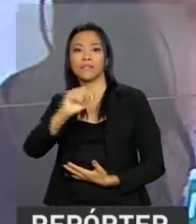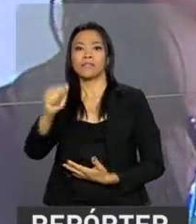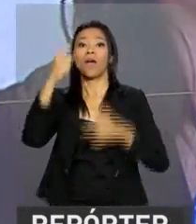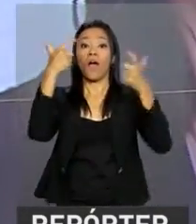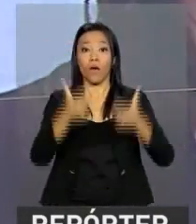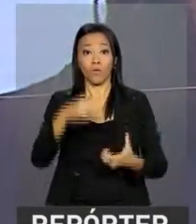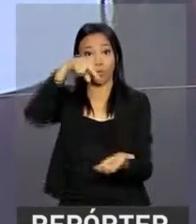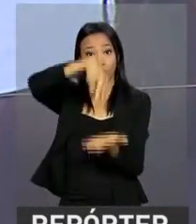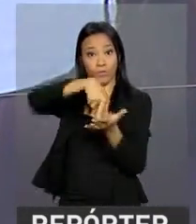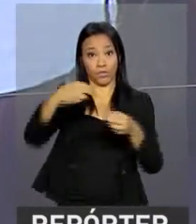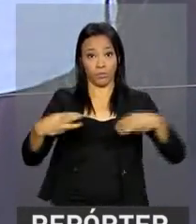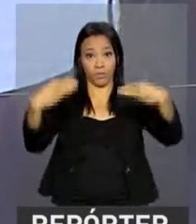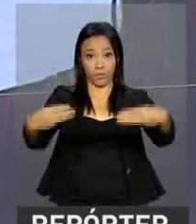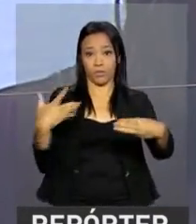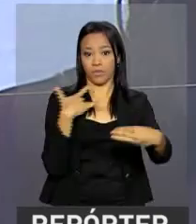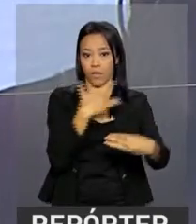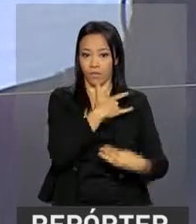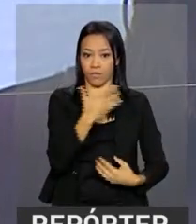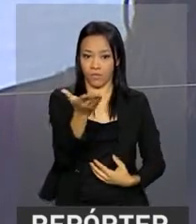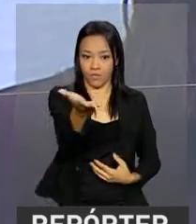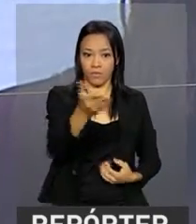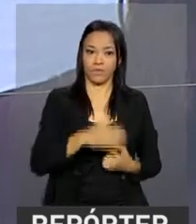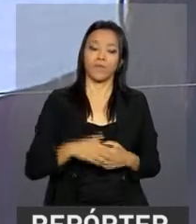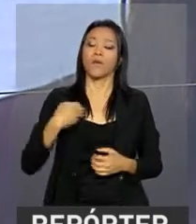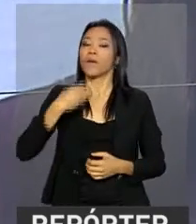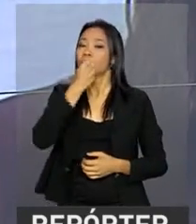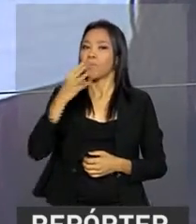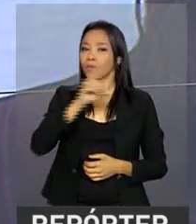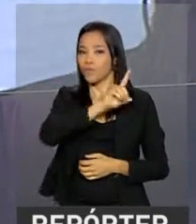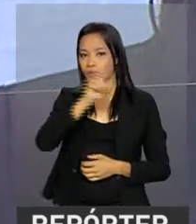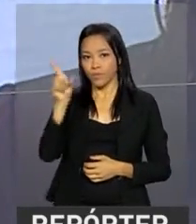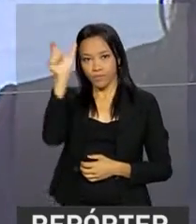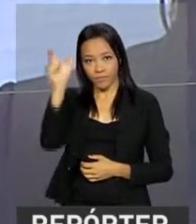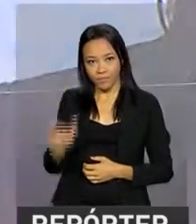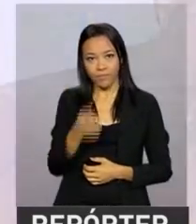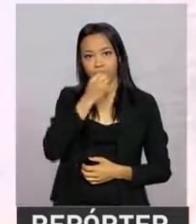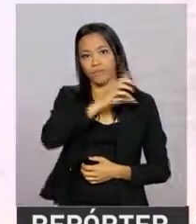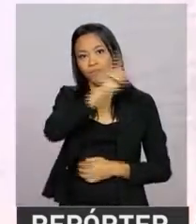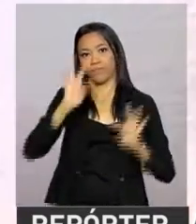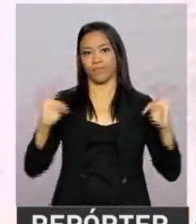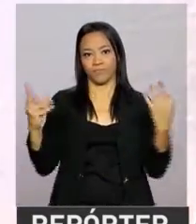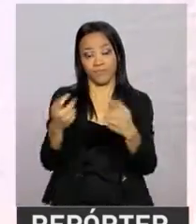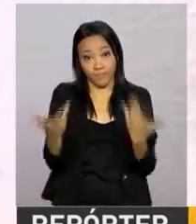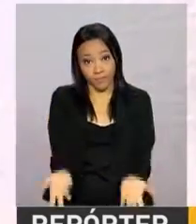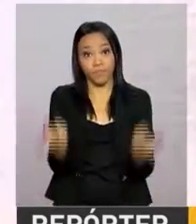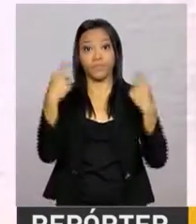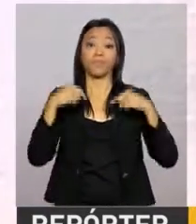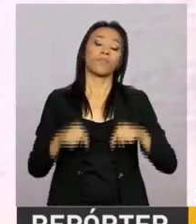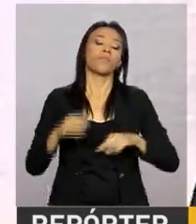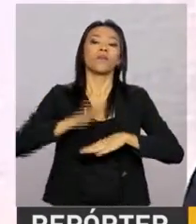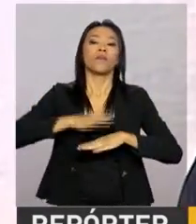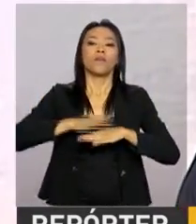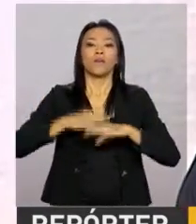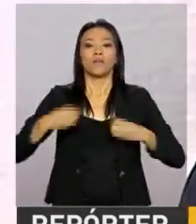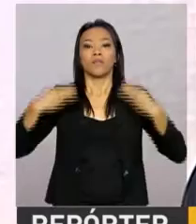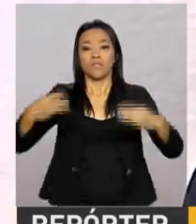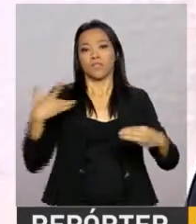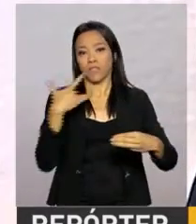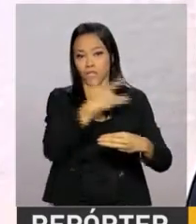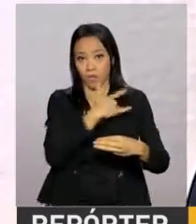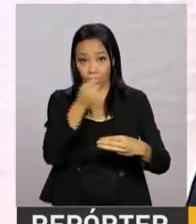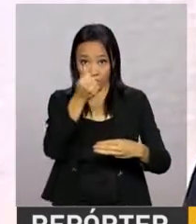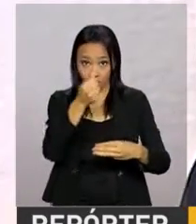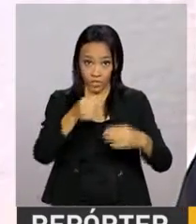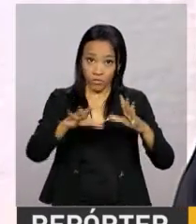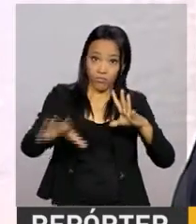Saúde. Oi, Thaisa, bom dia. Bom dia, Leandro. Bom dia a todos. Segundo o Ministério da Saúde, a quantia destinada às emendas é